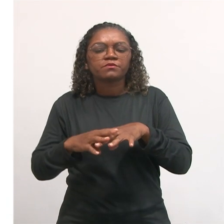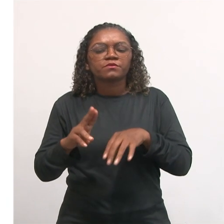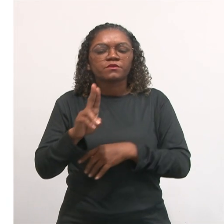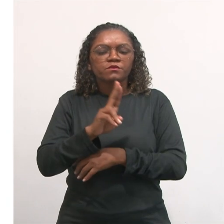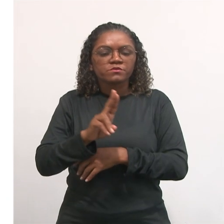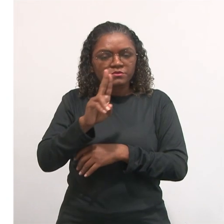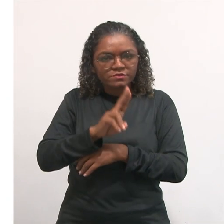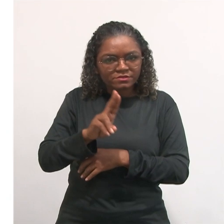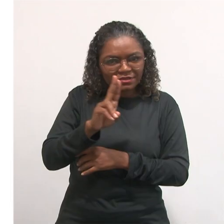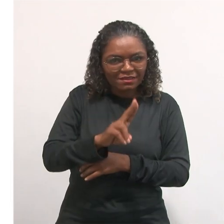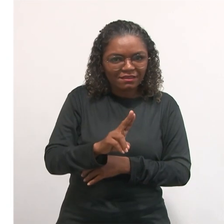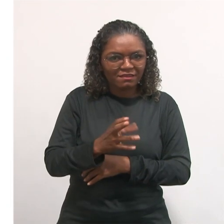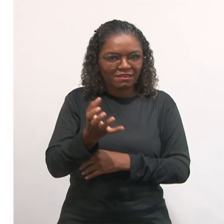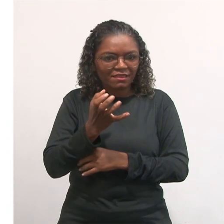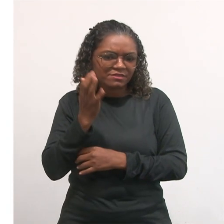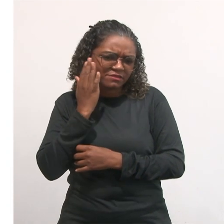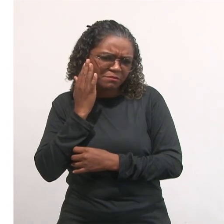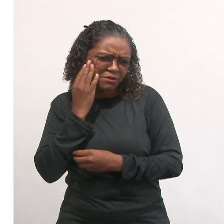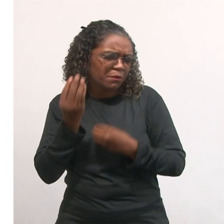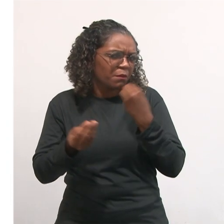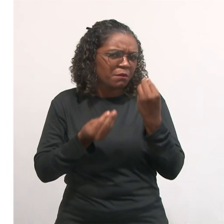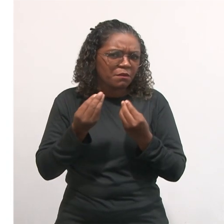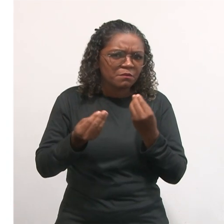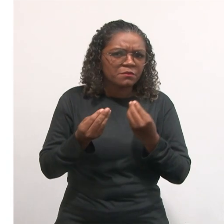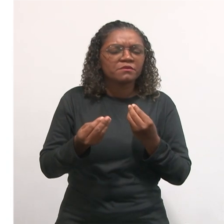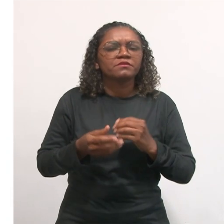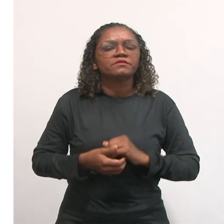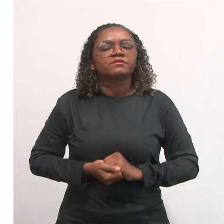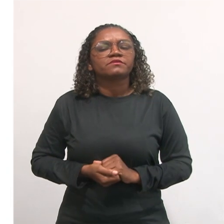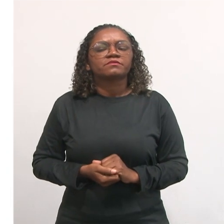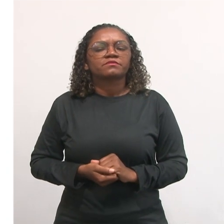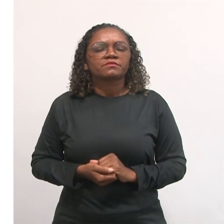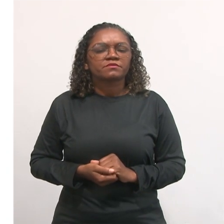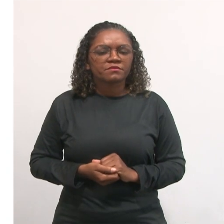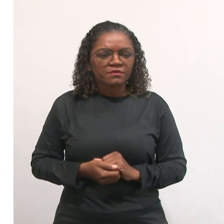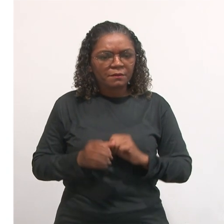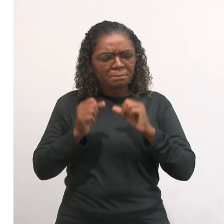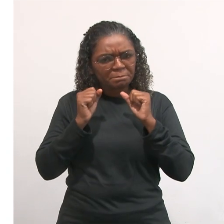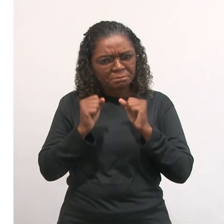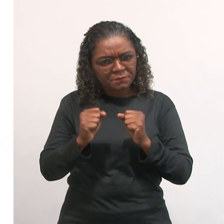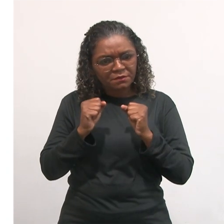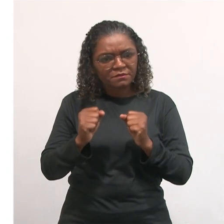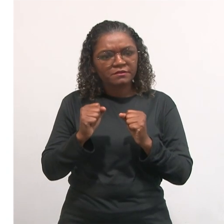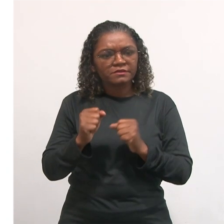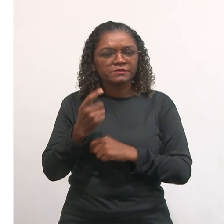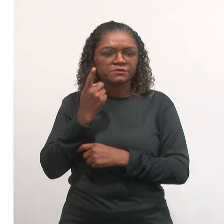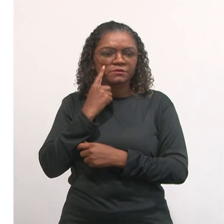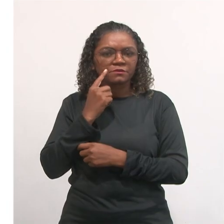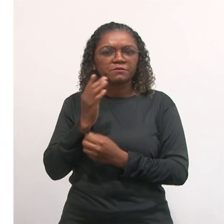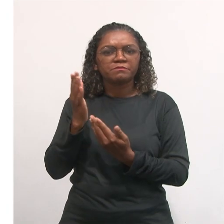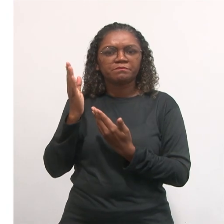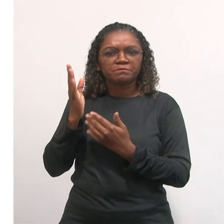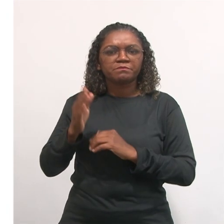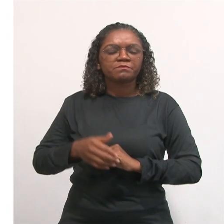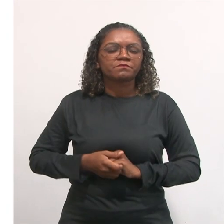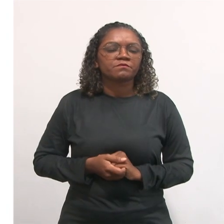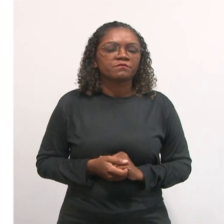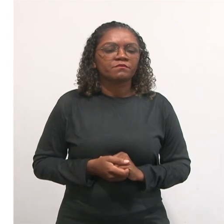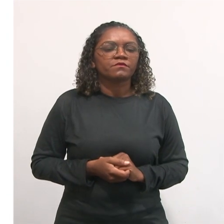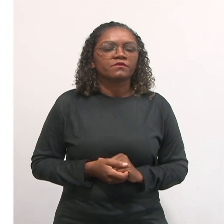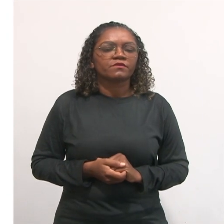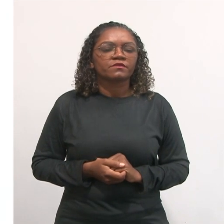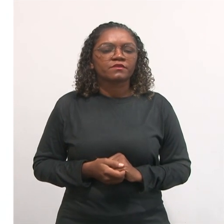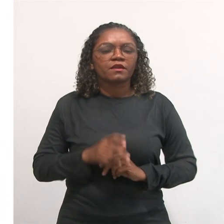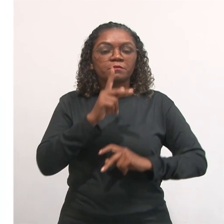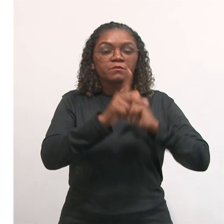curiosidade acadêmica, né? Ou como gestor mesmo, para quem vai fazer alguma informação. Então você coloca ali o total da população,